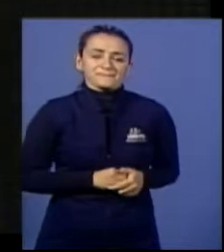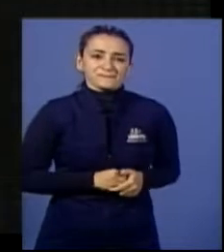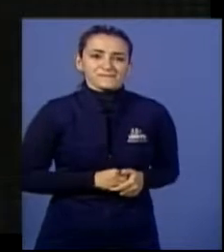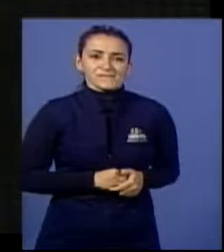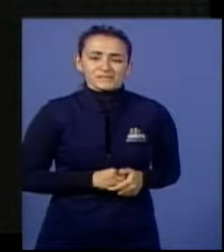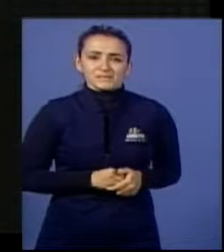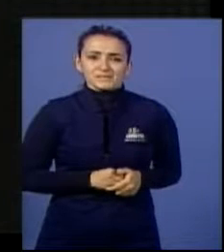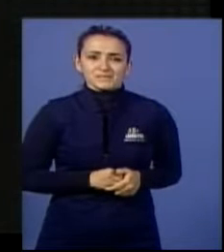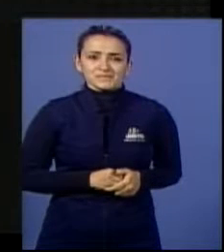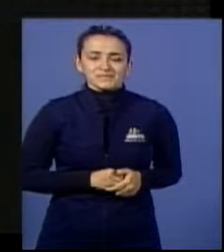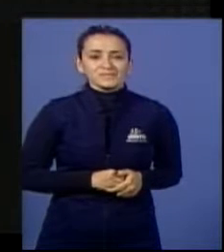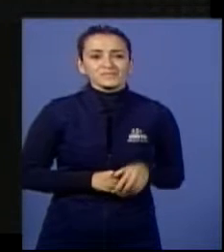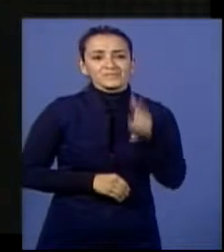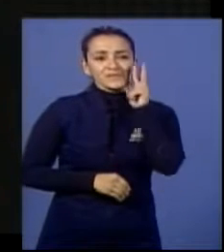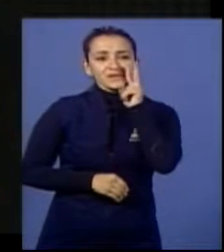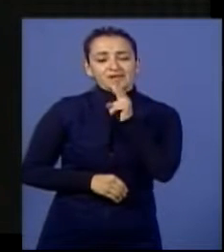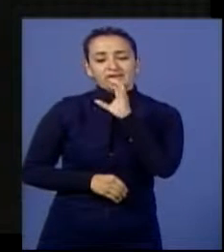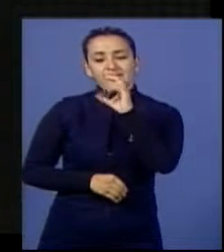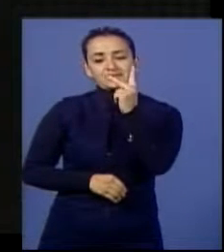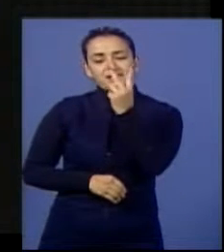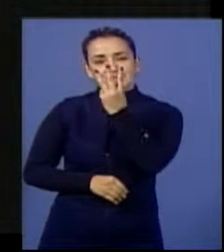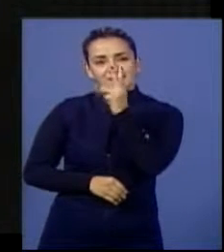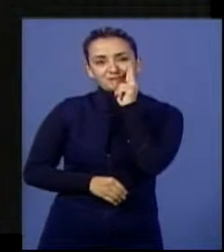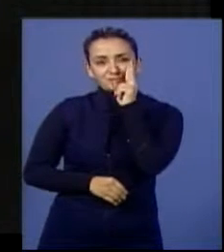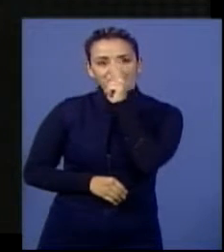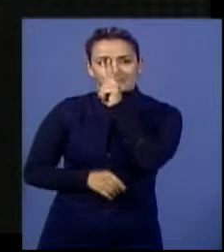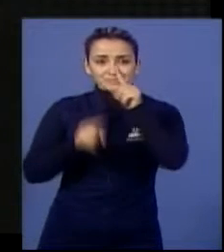NH. E daí vem o CH3.